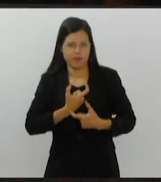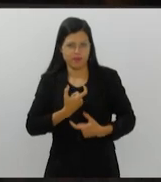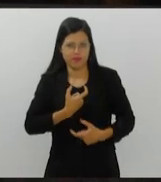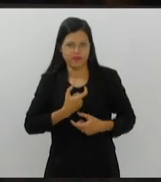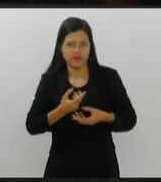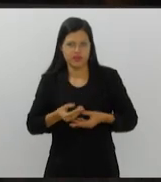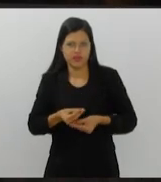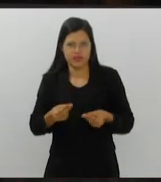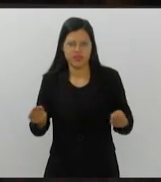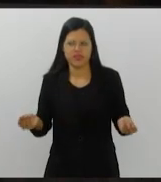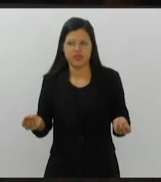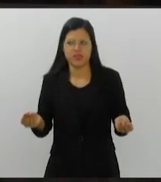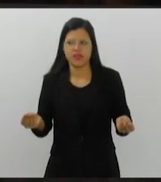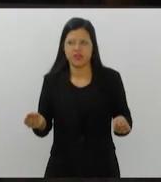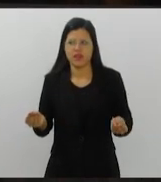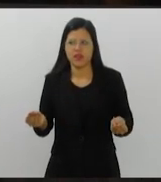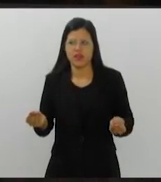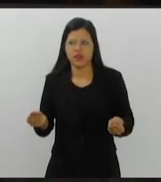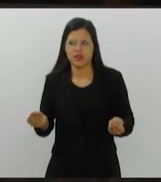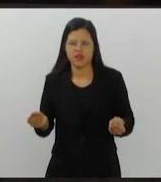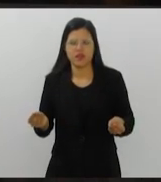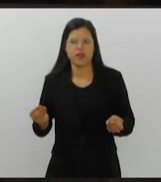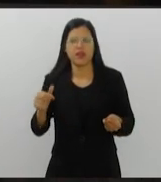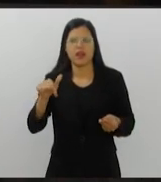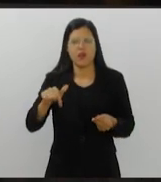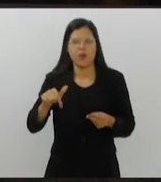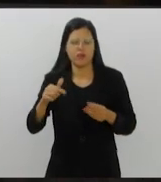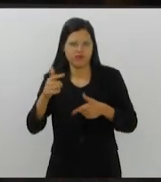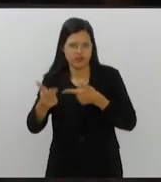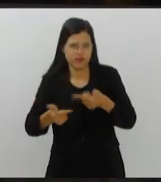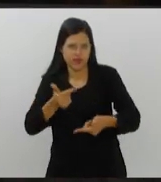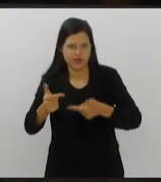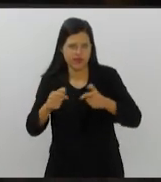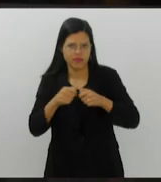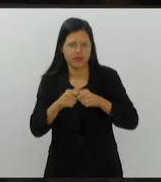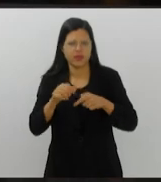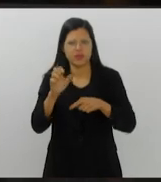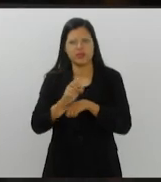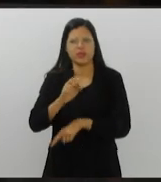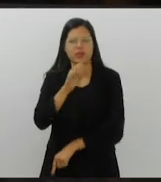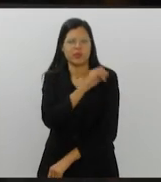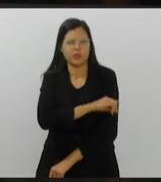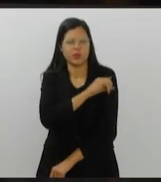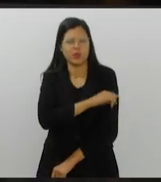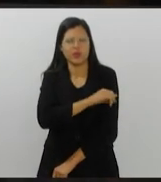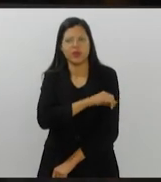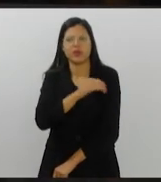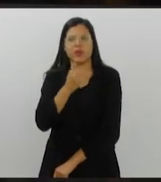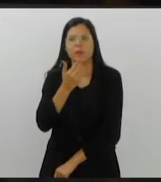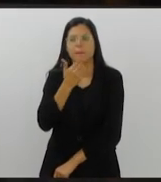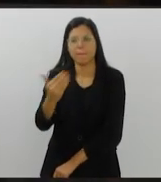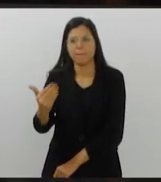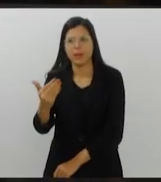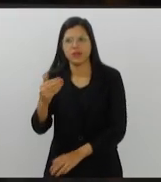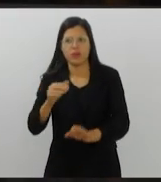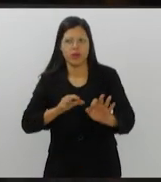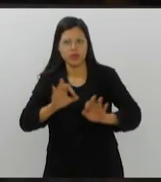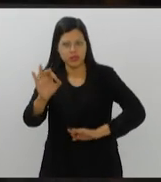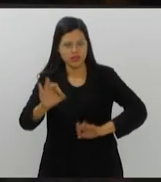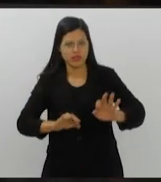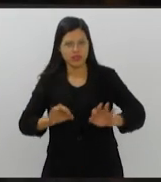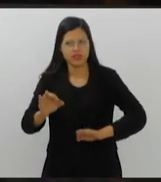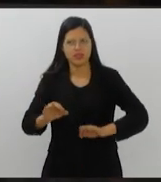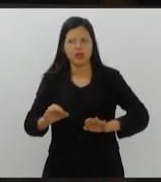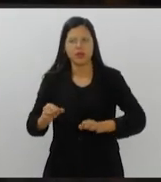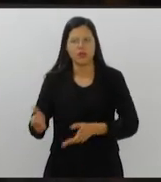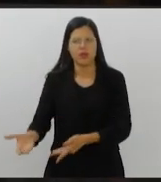em reconhecimento aos relevantes serviços prestados em prol do Estado do Rio de Janeiro. Solicito ao cerimonial que conduza os